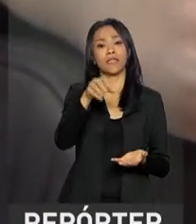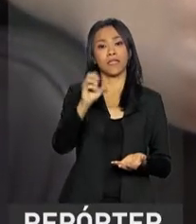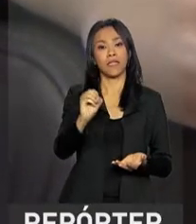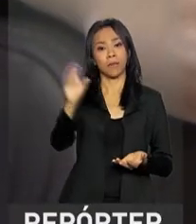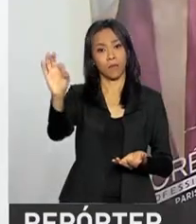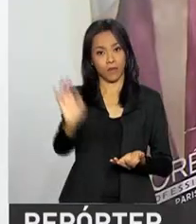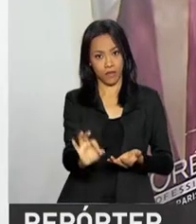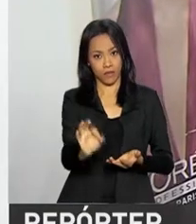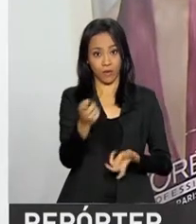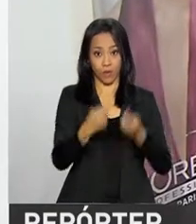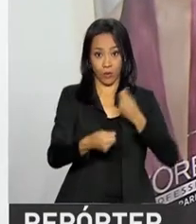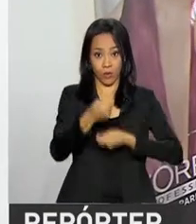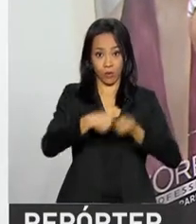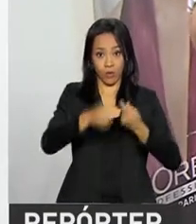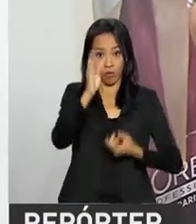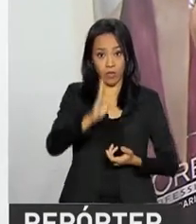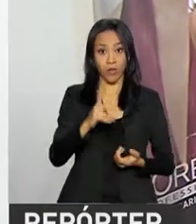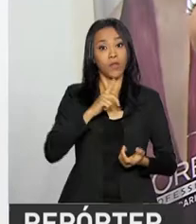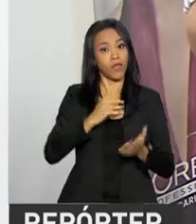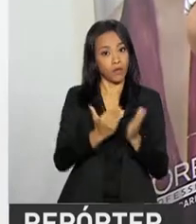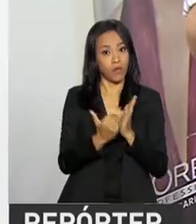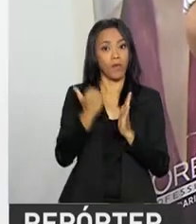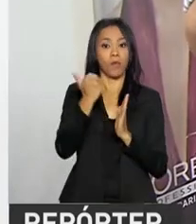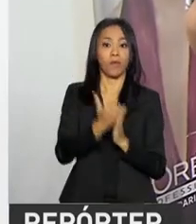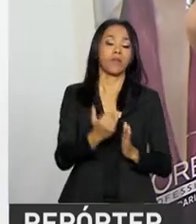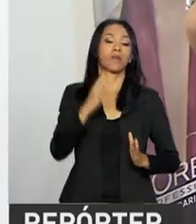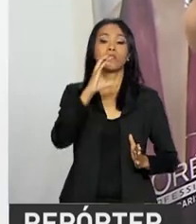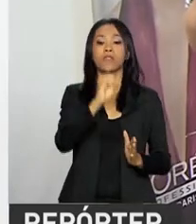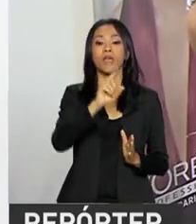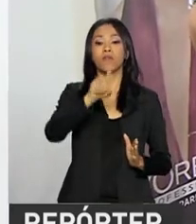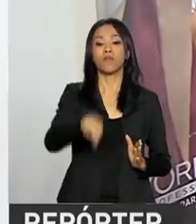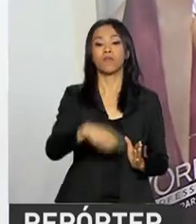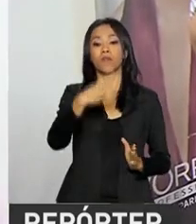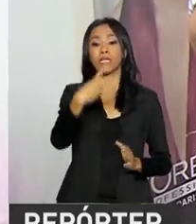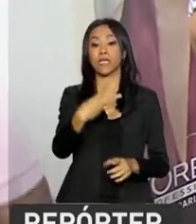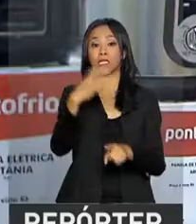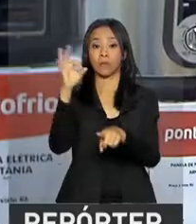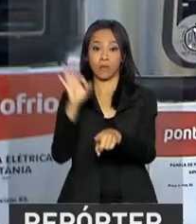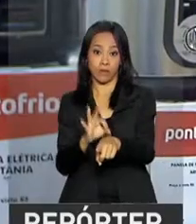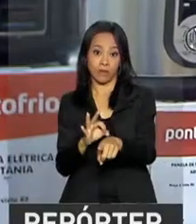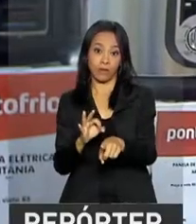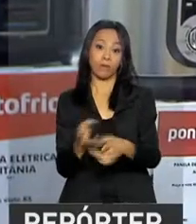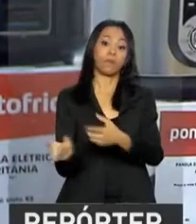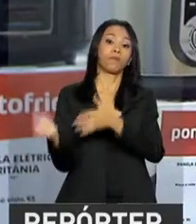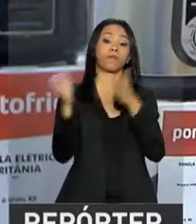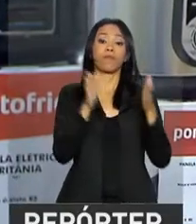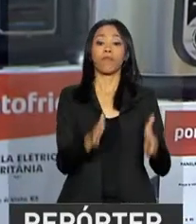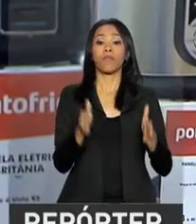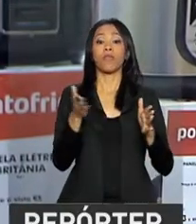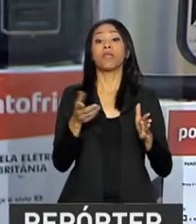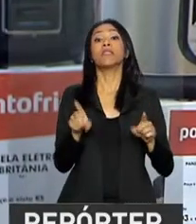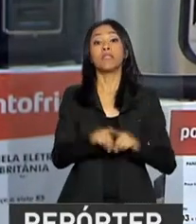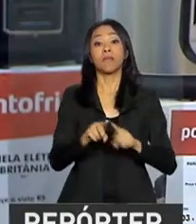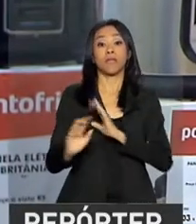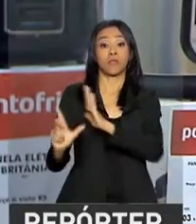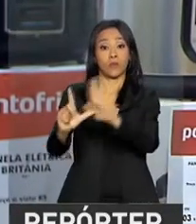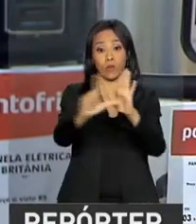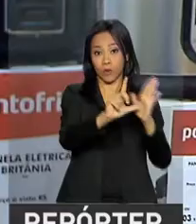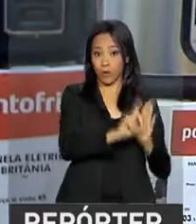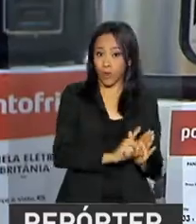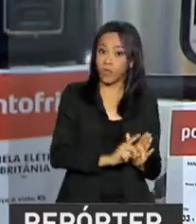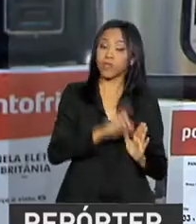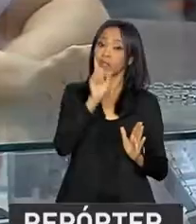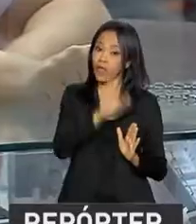brasileira apresentou um crescimento de 0,3 por cento e o comércio que faz parte dos